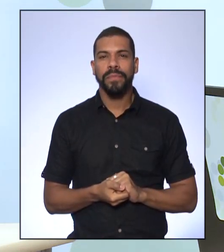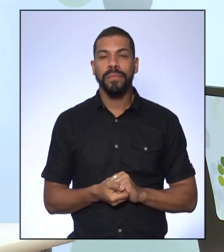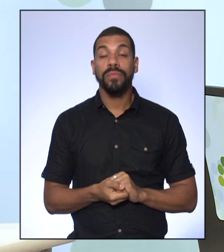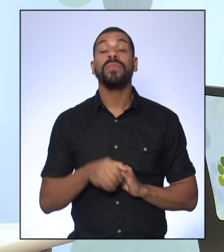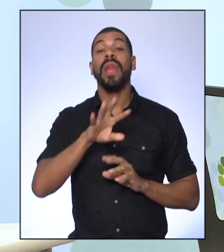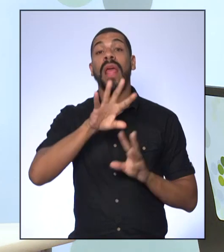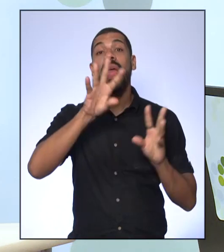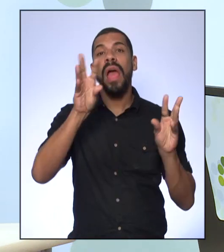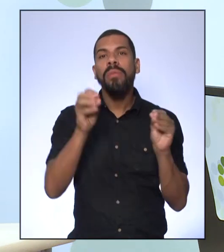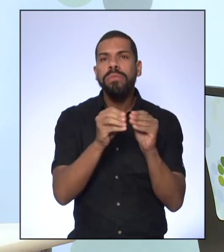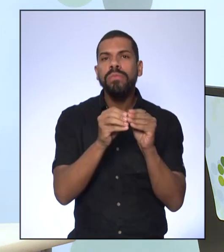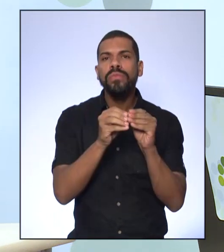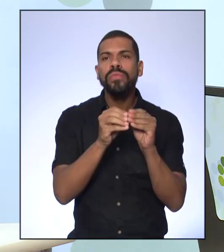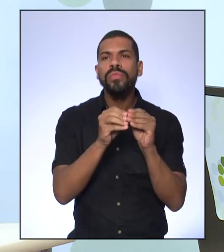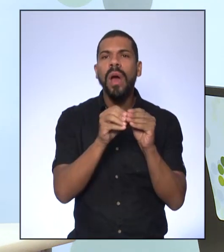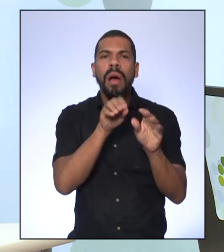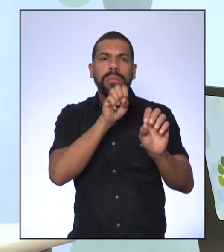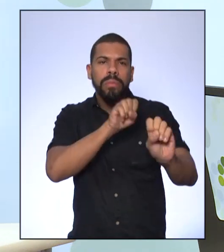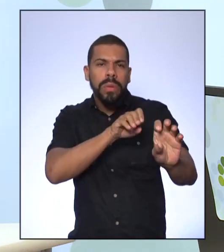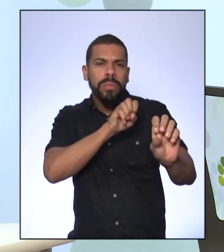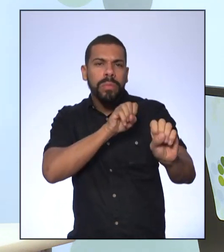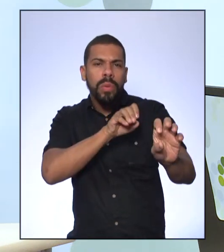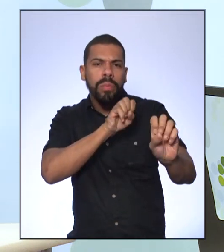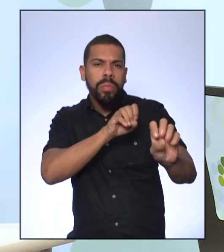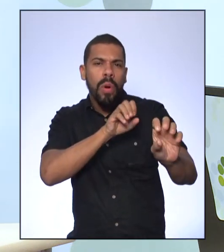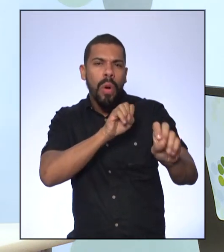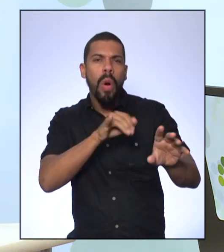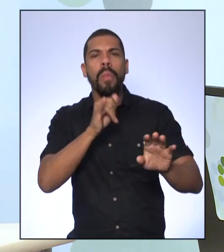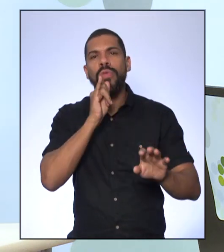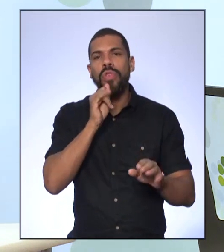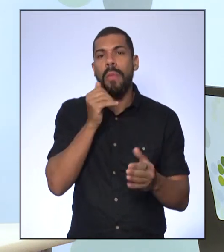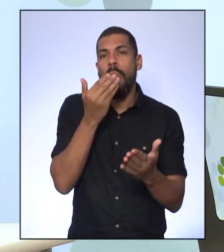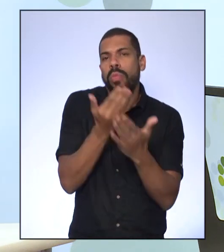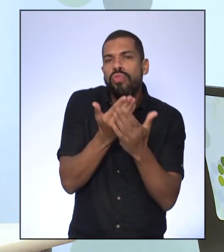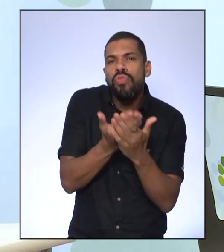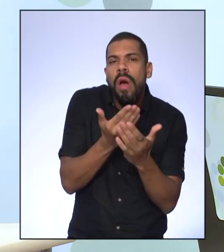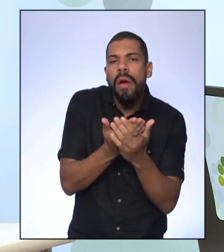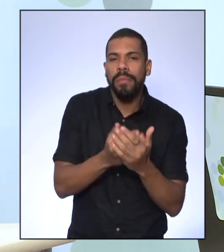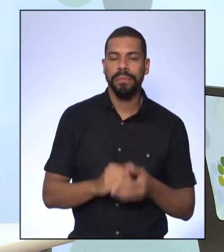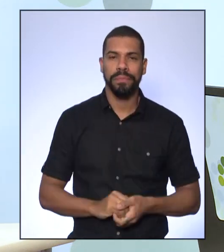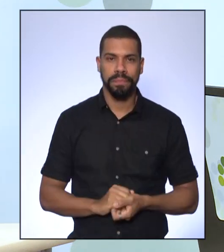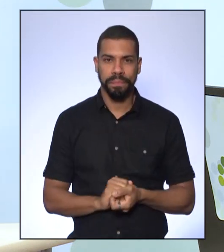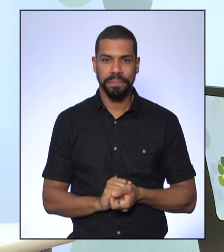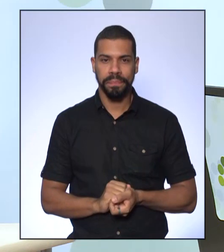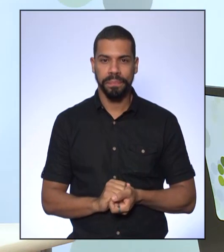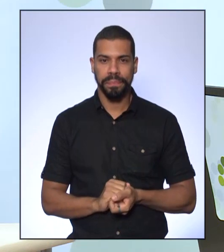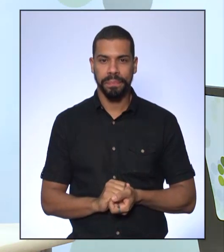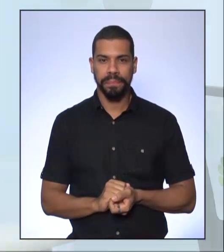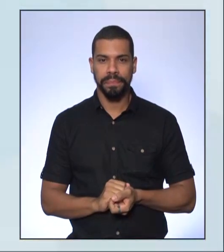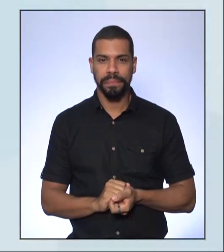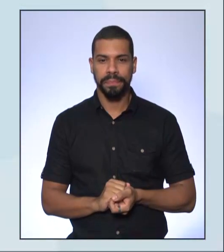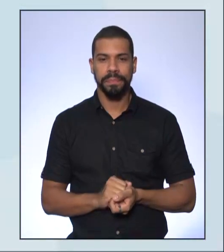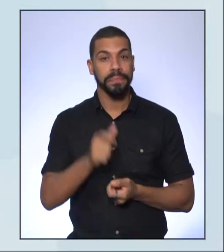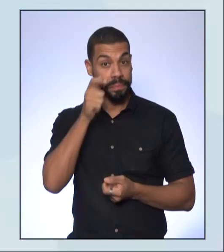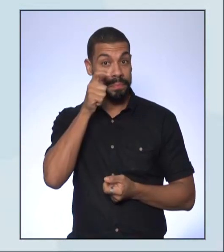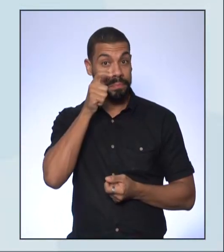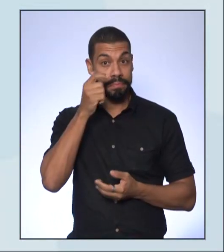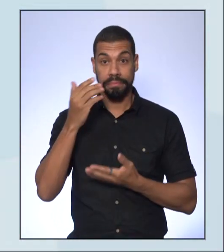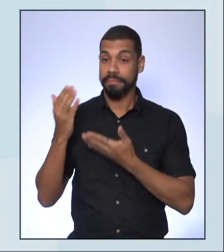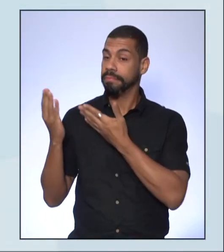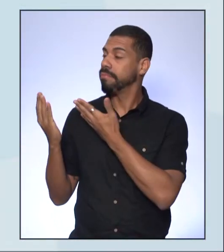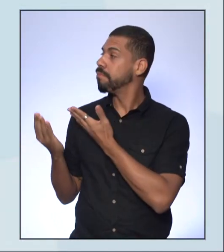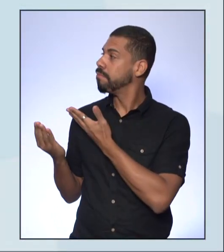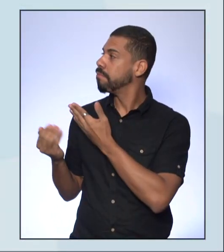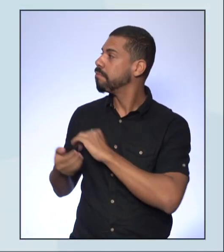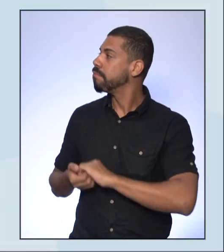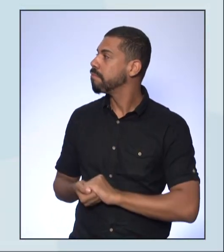divide pela educação, divide pelo preparo, né, como está aí na fórmula do PPT, para vocês dar uma olhadinha, que eu até dei